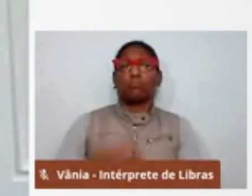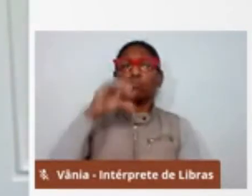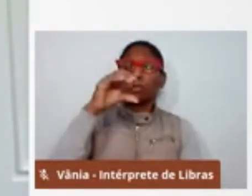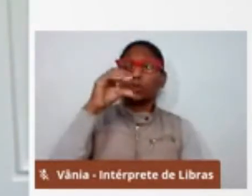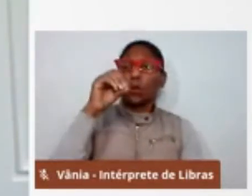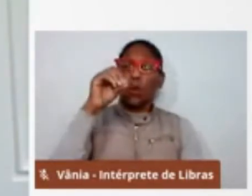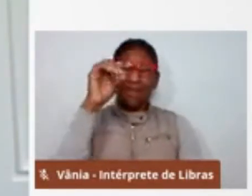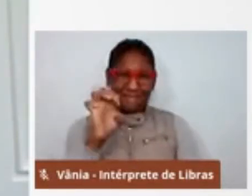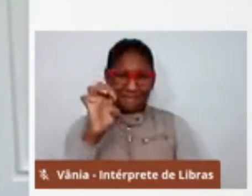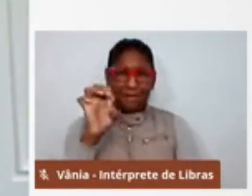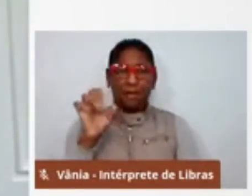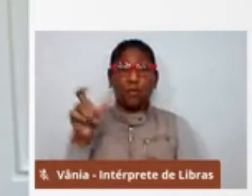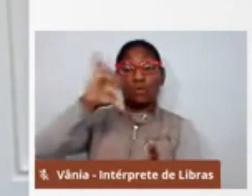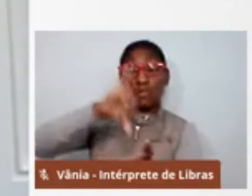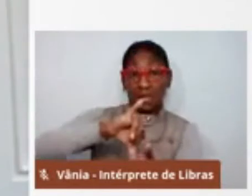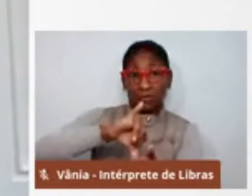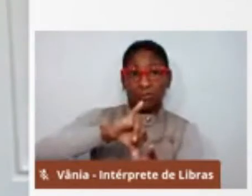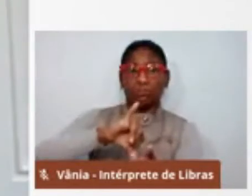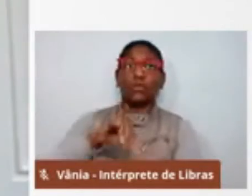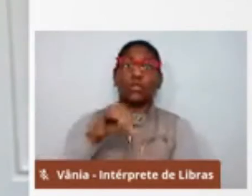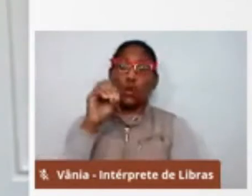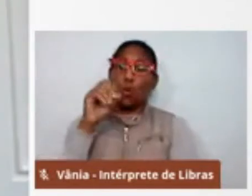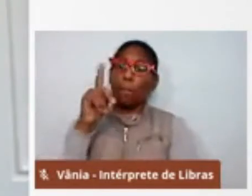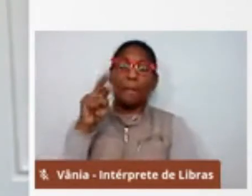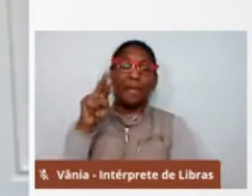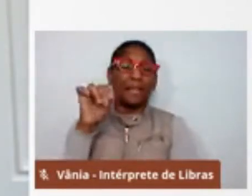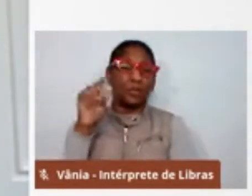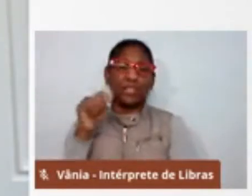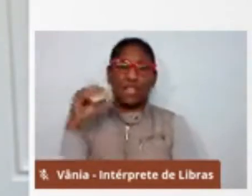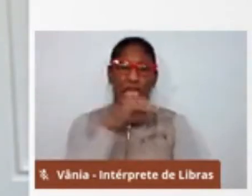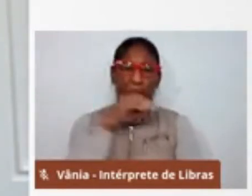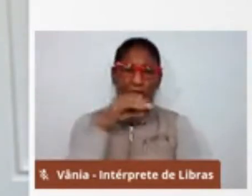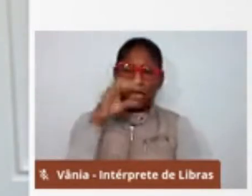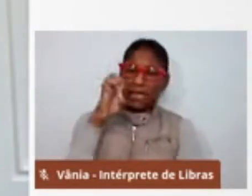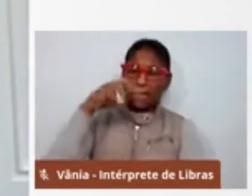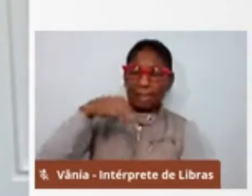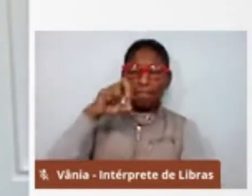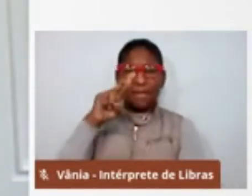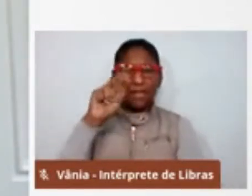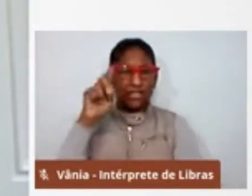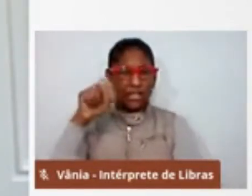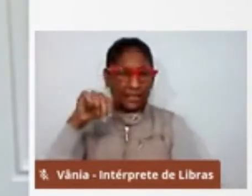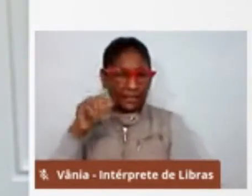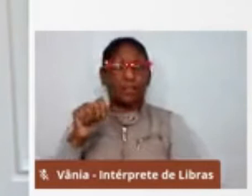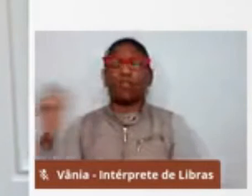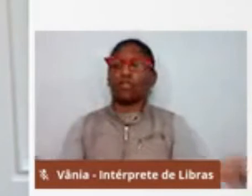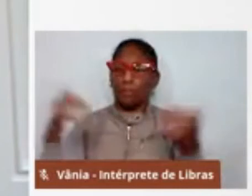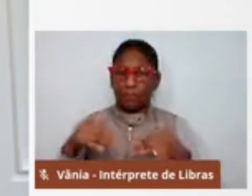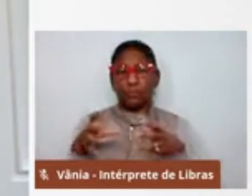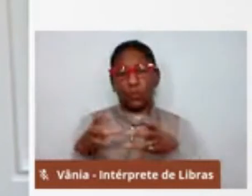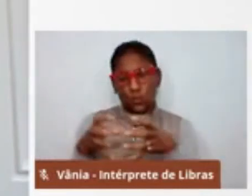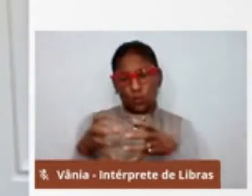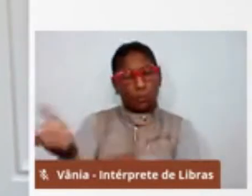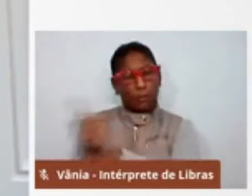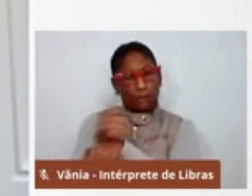Operações de Emergência, ouvindo as entidades que representam, né, os especialistas em